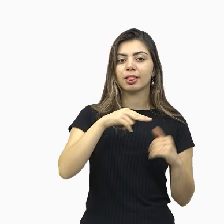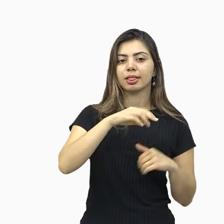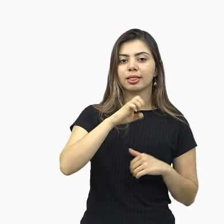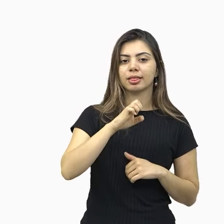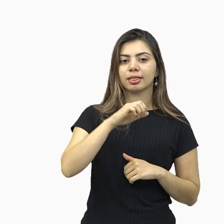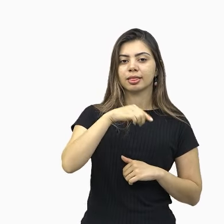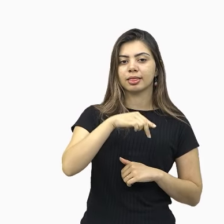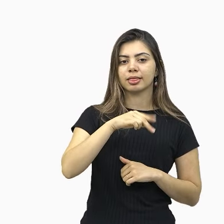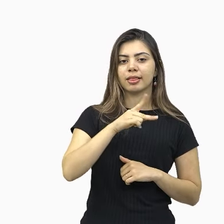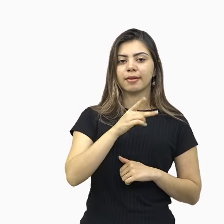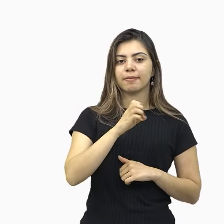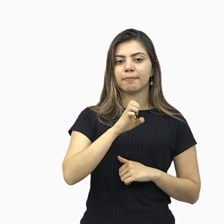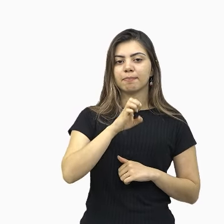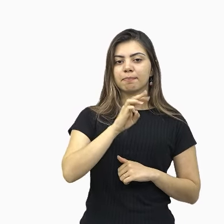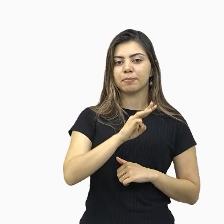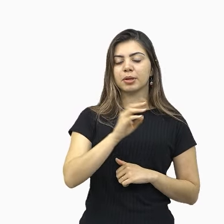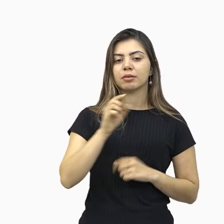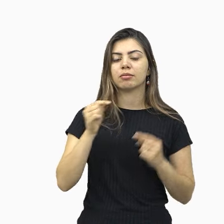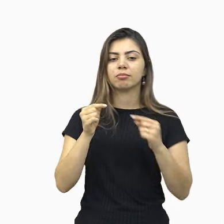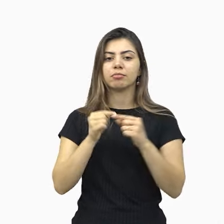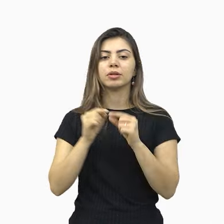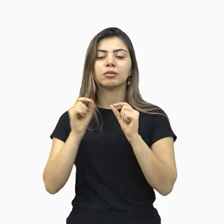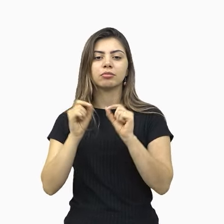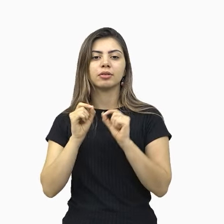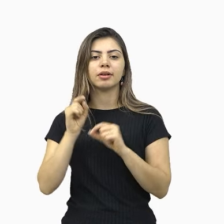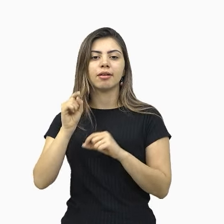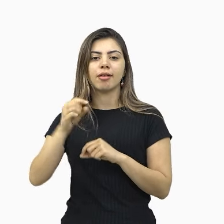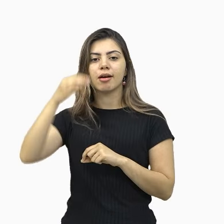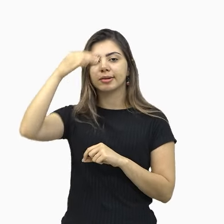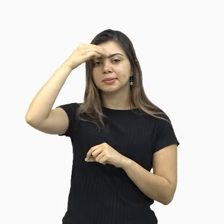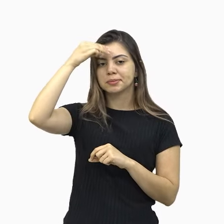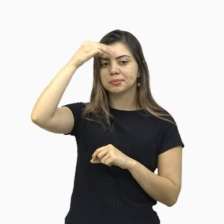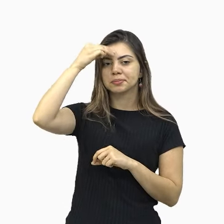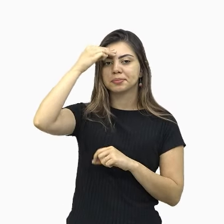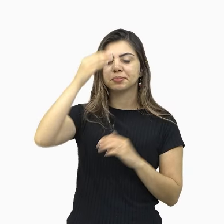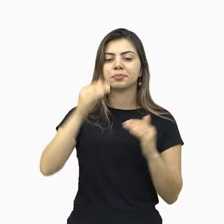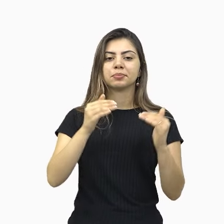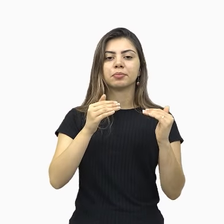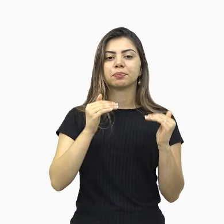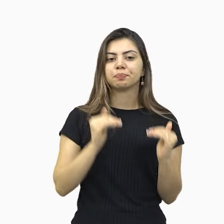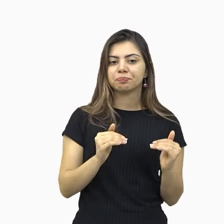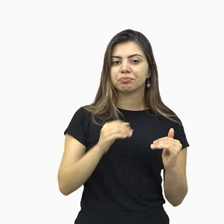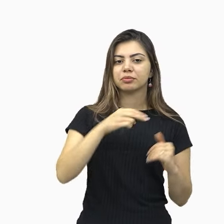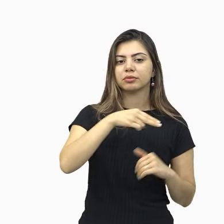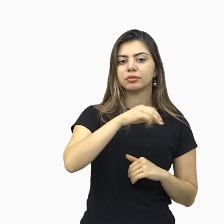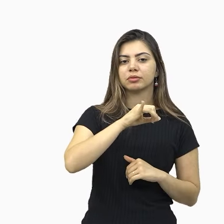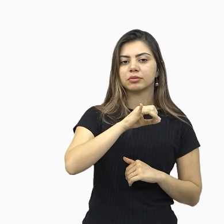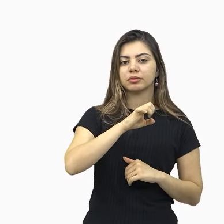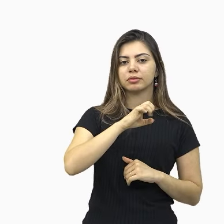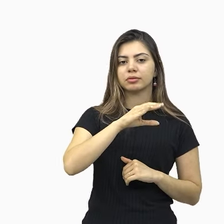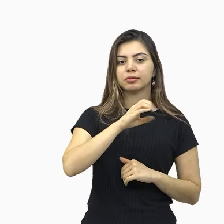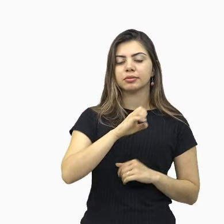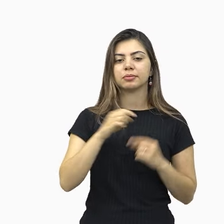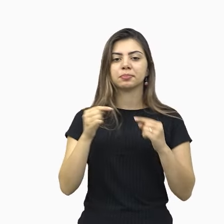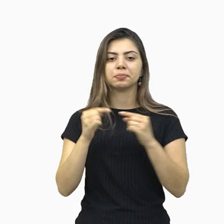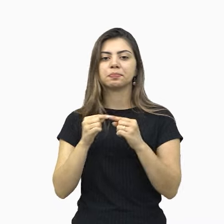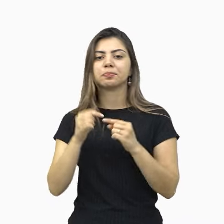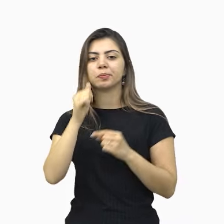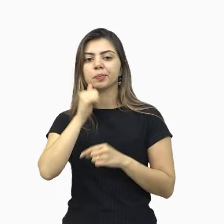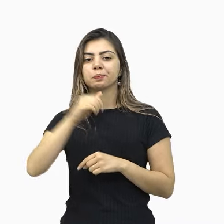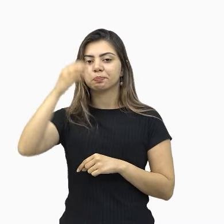né? Niece, niece, niece é sobrinha. E a